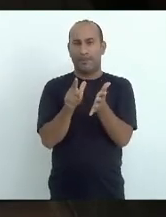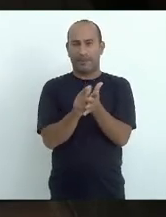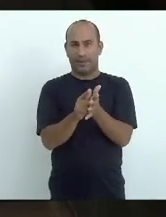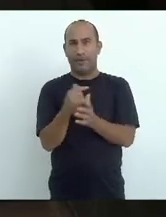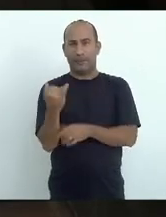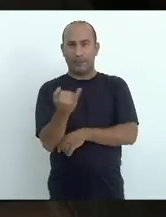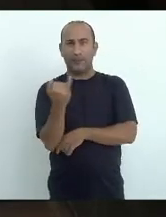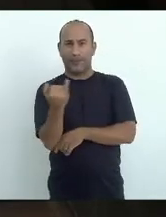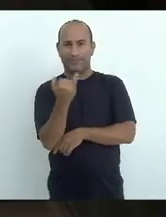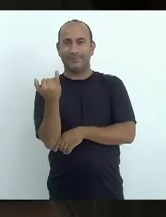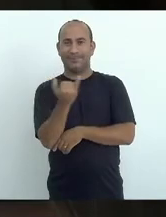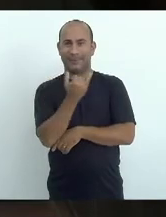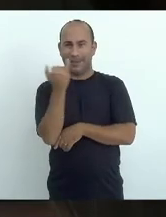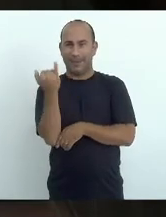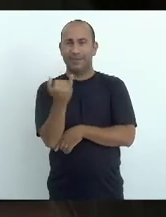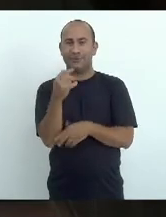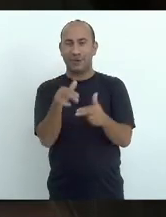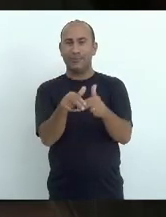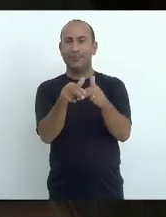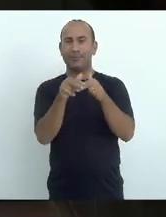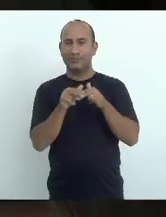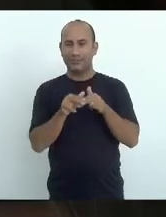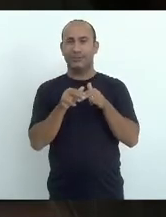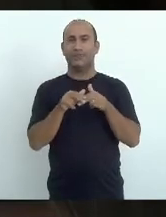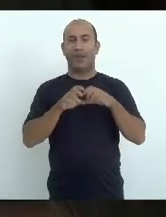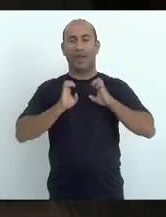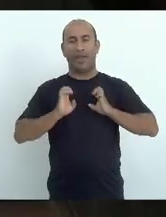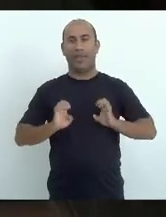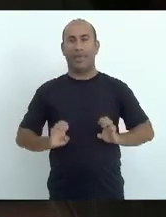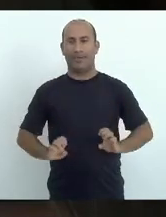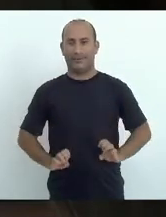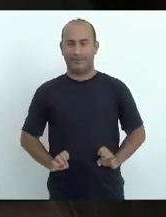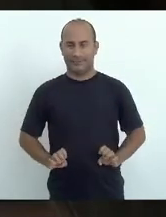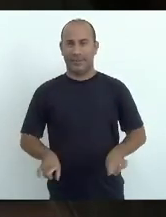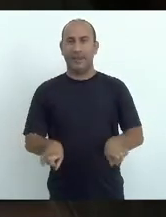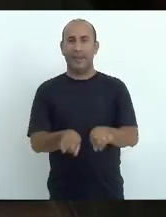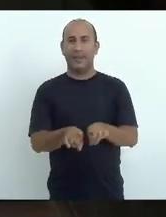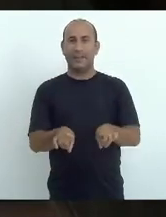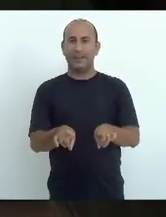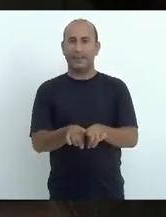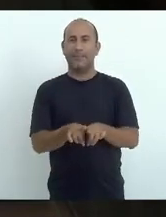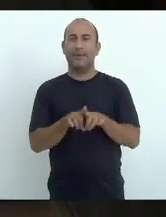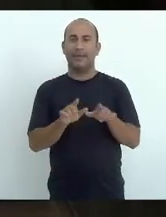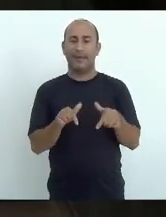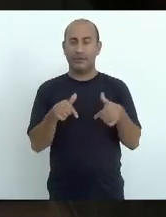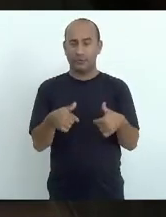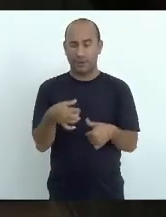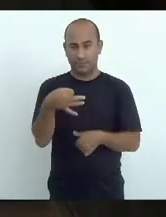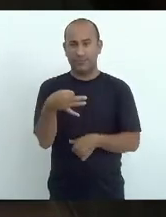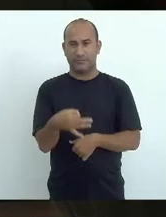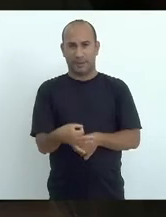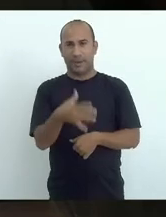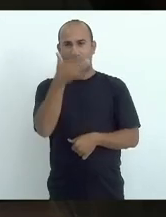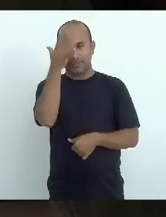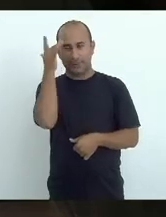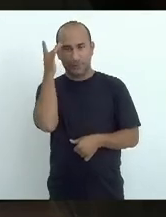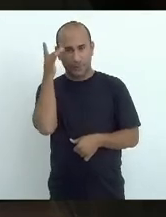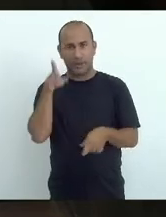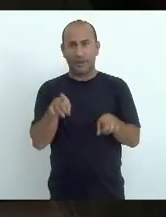importantíssima a favor da ética e da moralidade e da